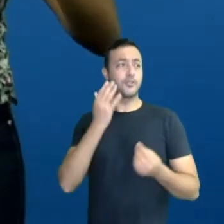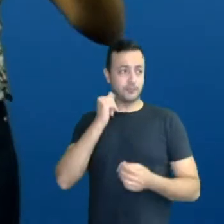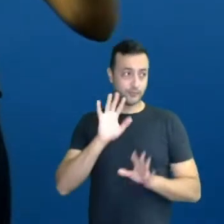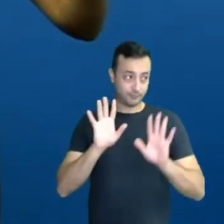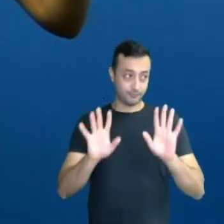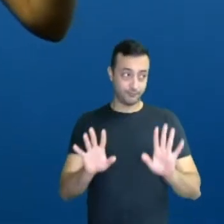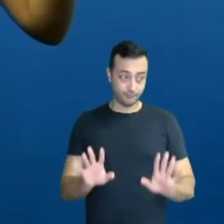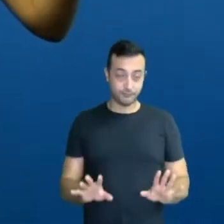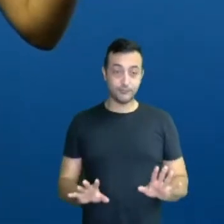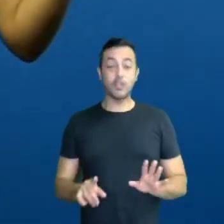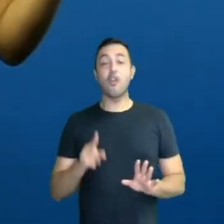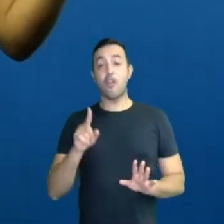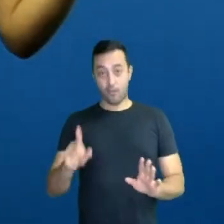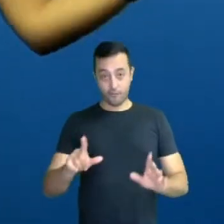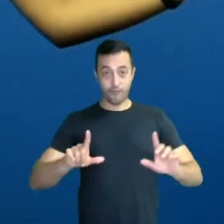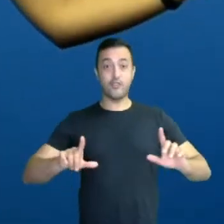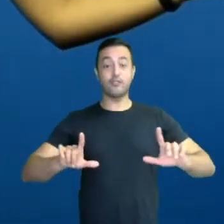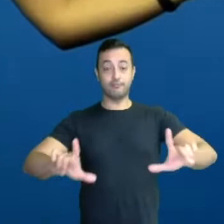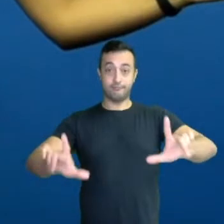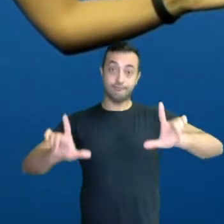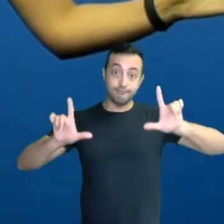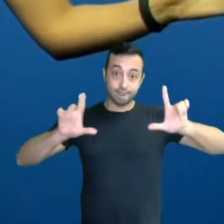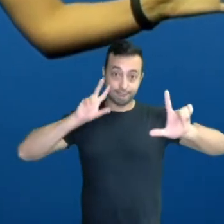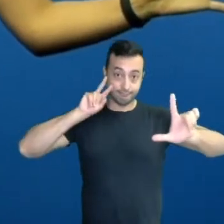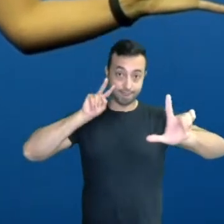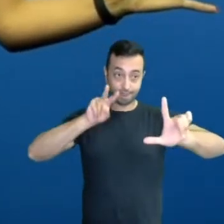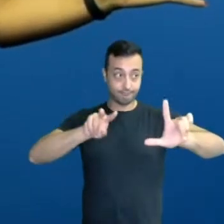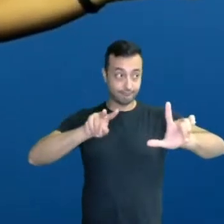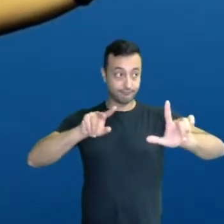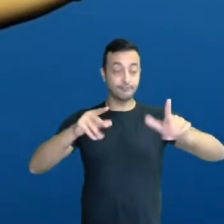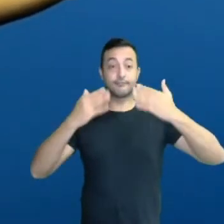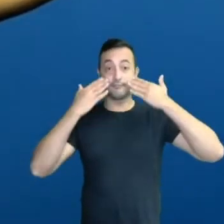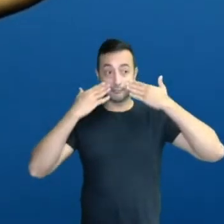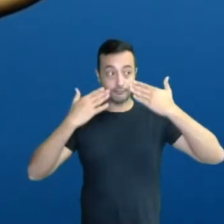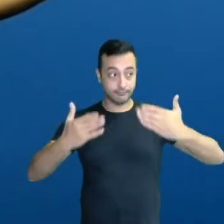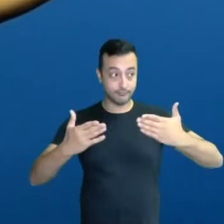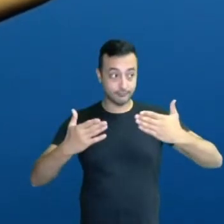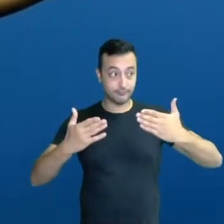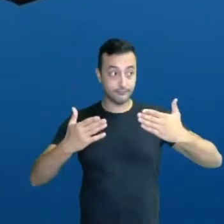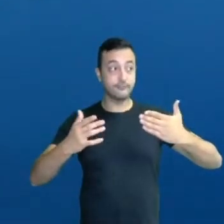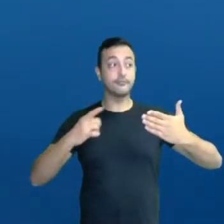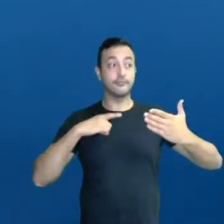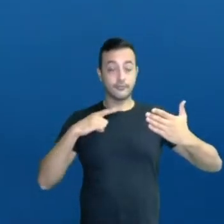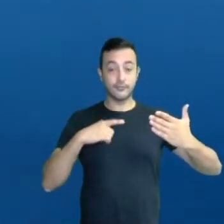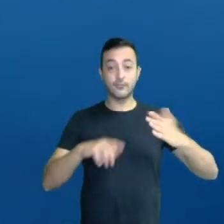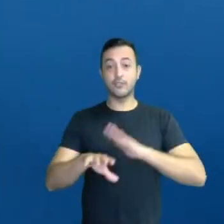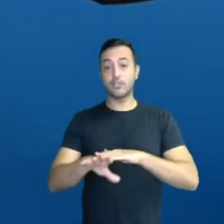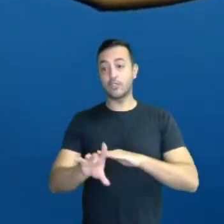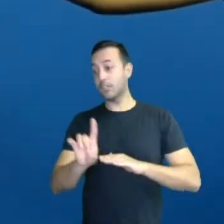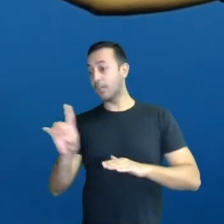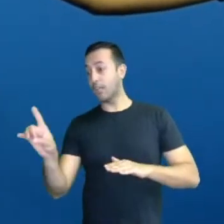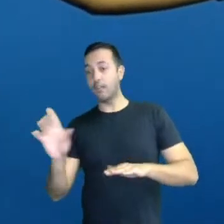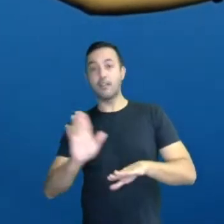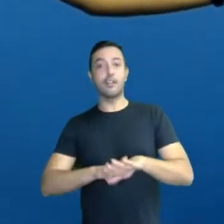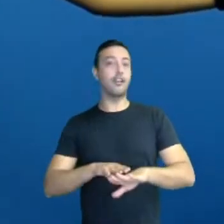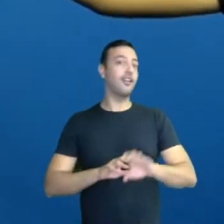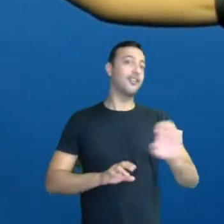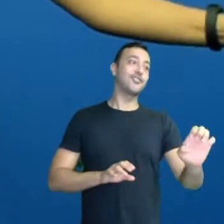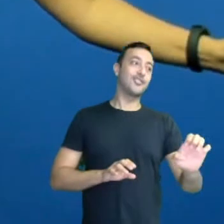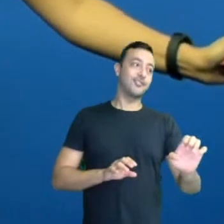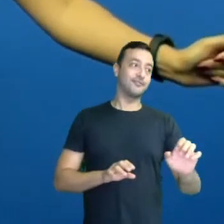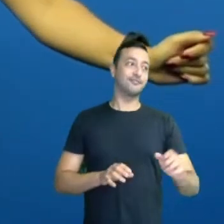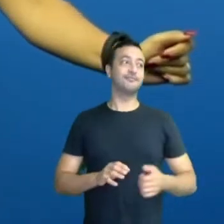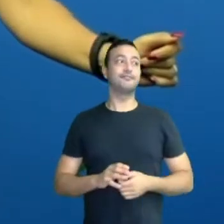Olha só, você fica de frente à sua imagem. Lado, ó, direito e o lado, ó, esquerdo, tá